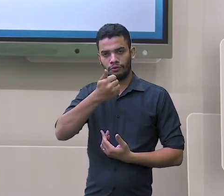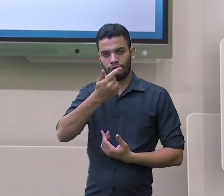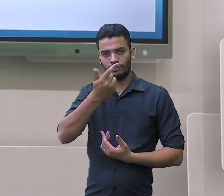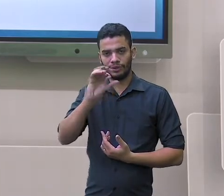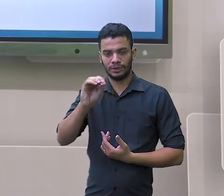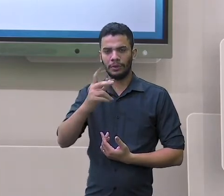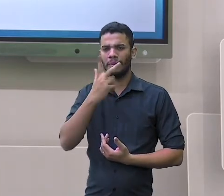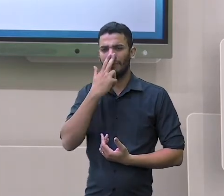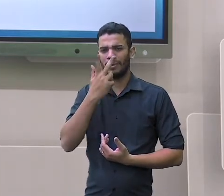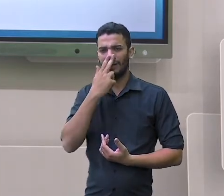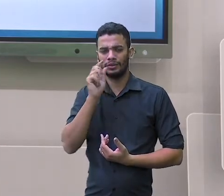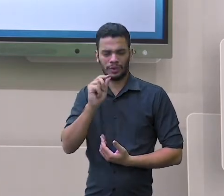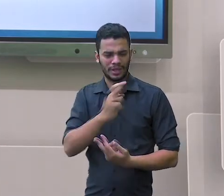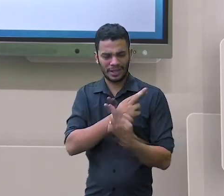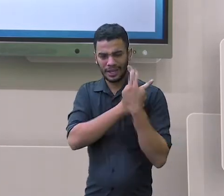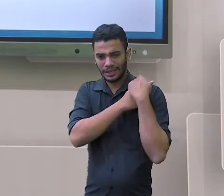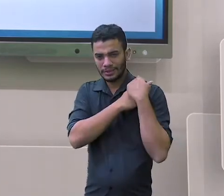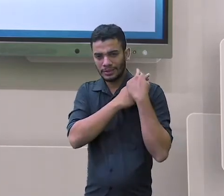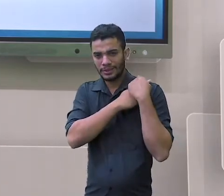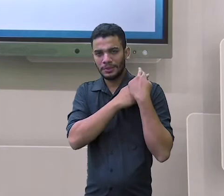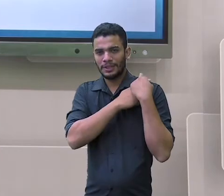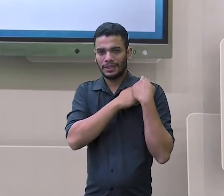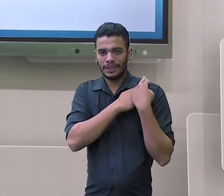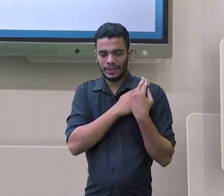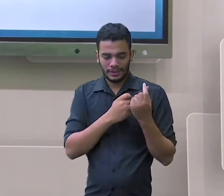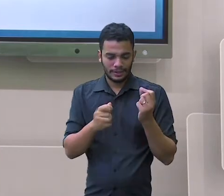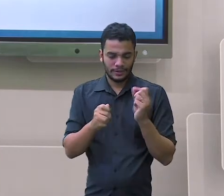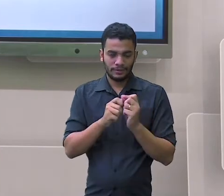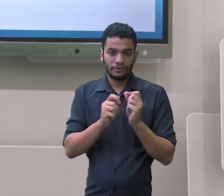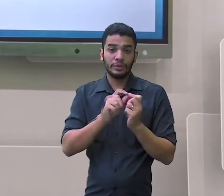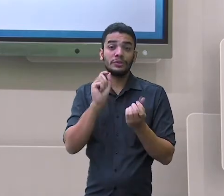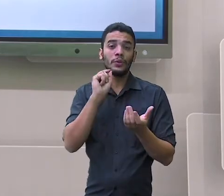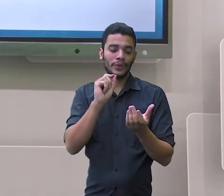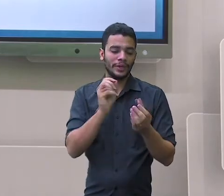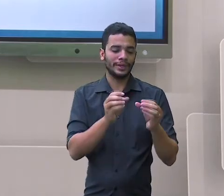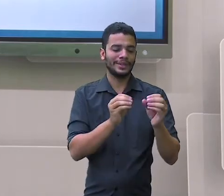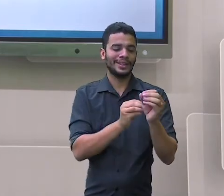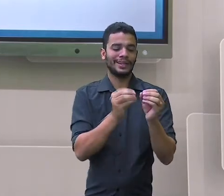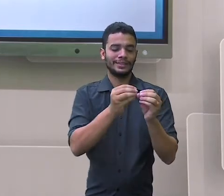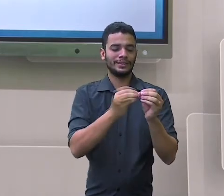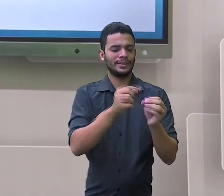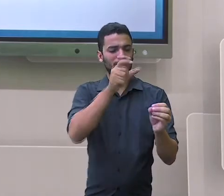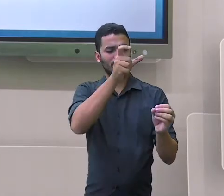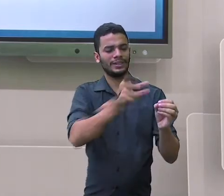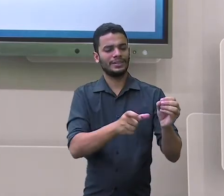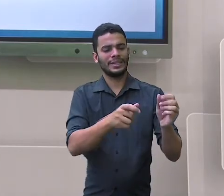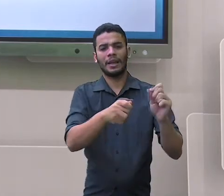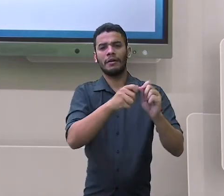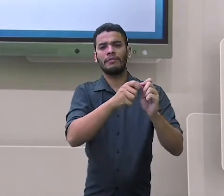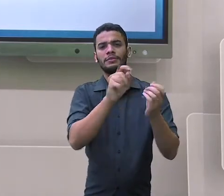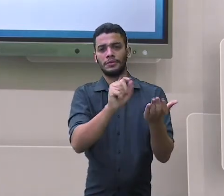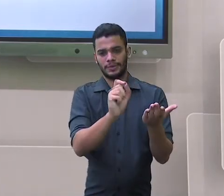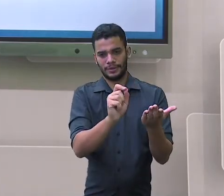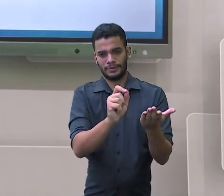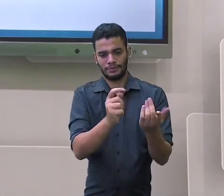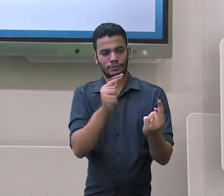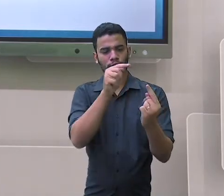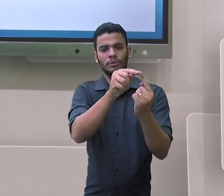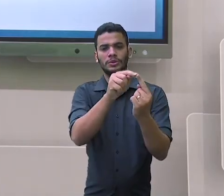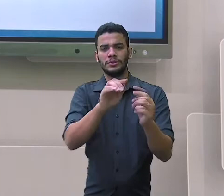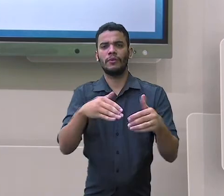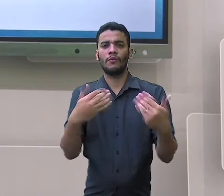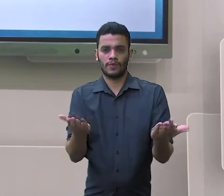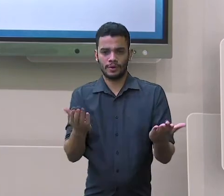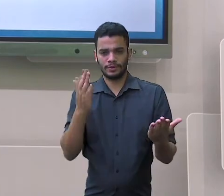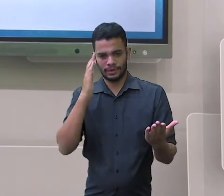Aí na imagem, nós temos alguns desenhos que lembram células do nosso